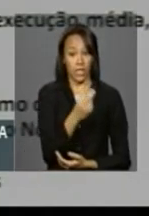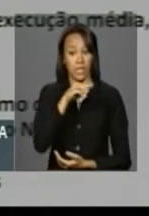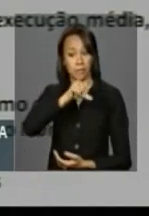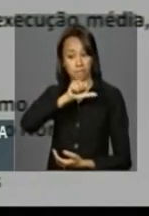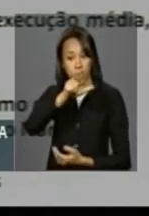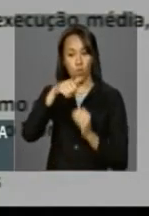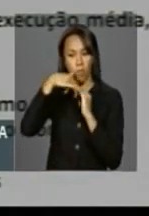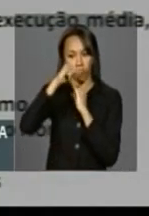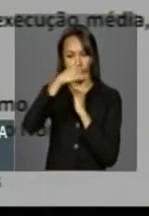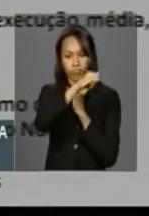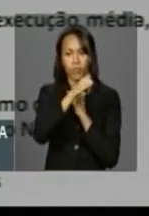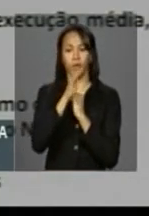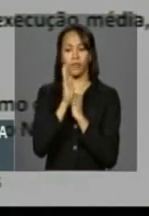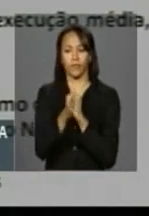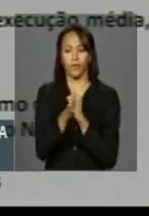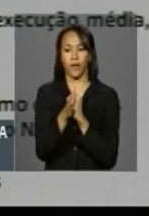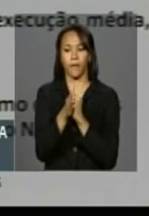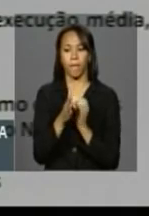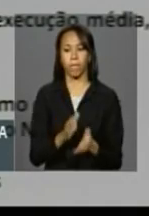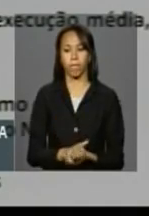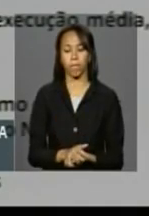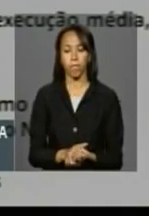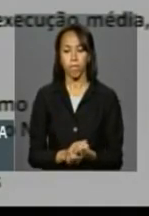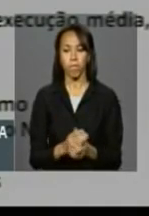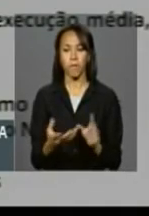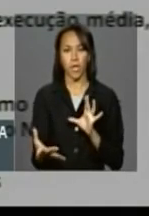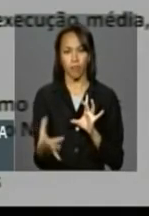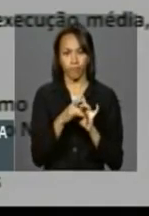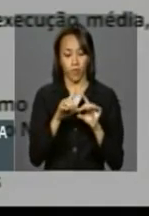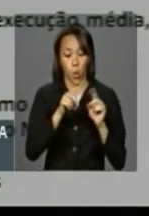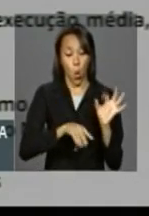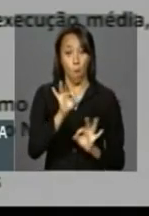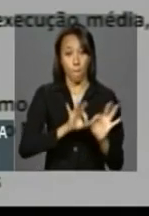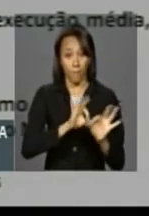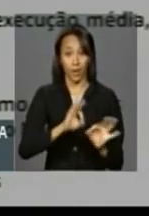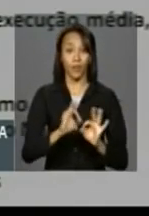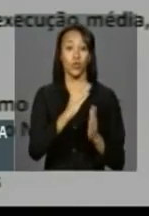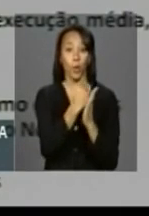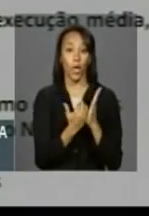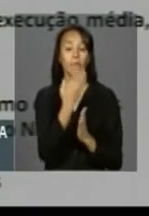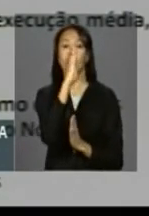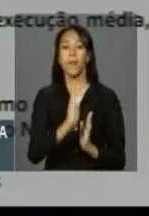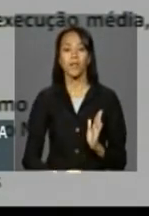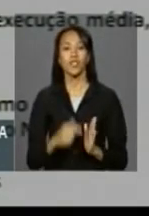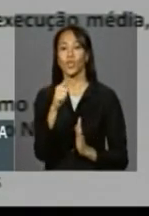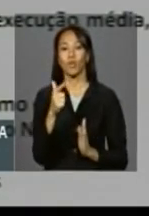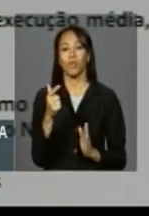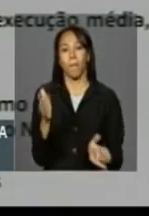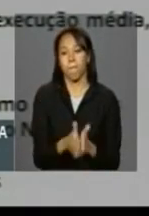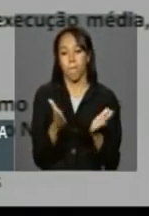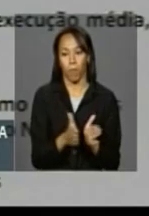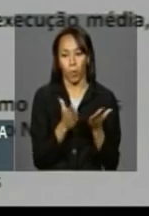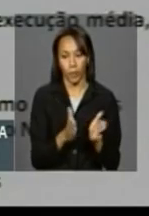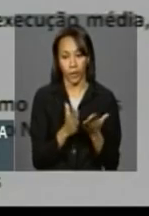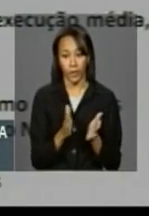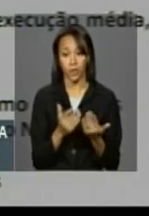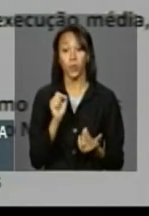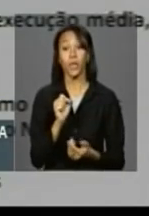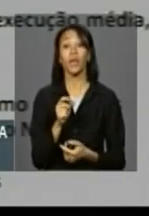ligações estão vinculadas ao Plano Brasil Sem Miséria, de erradicar a miséria absoluta no país,